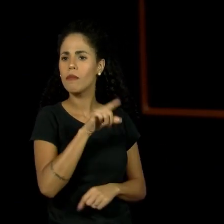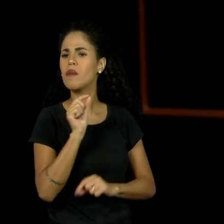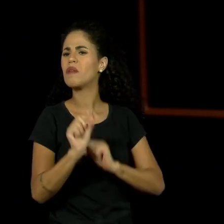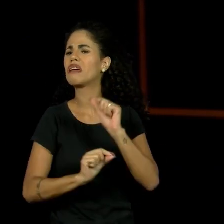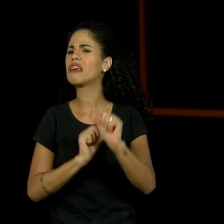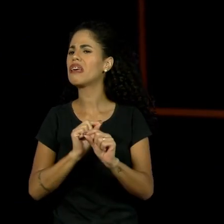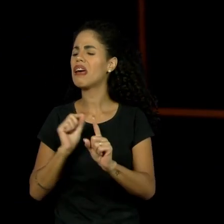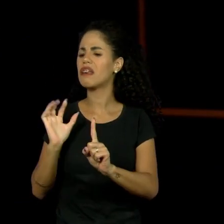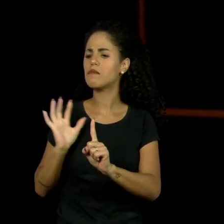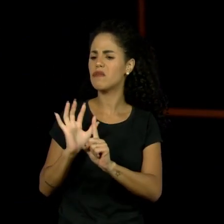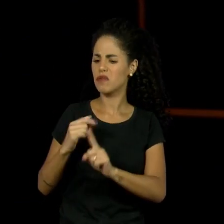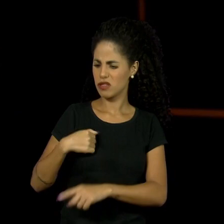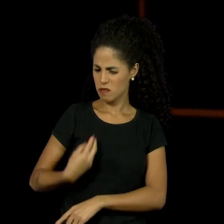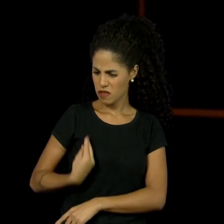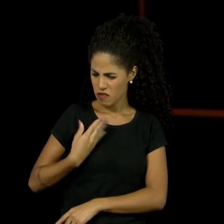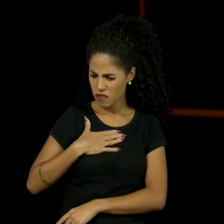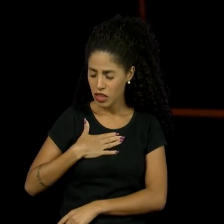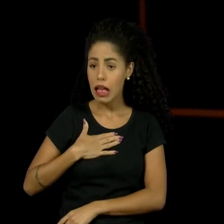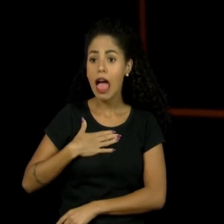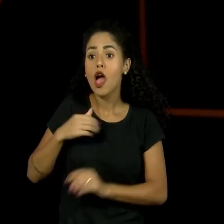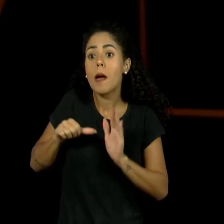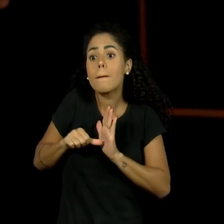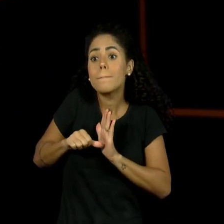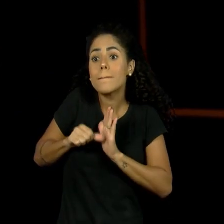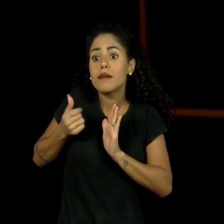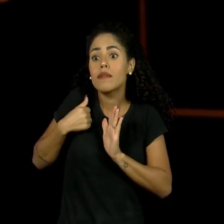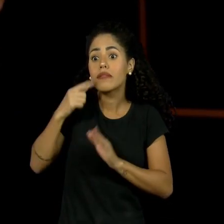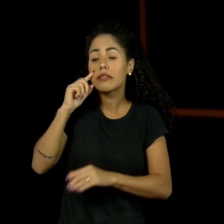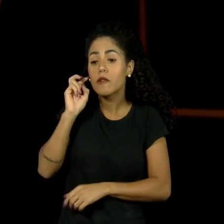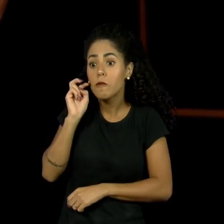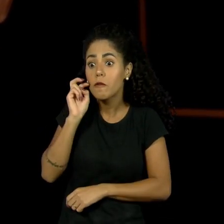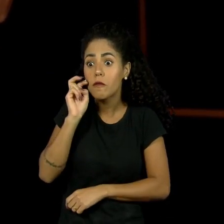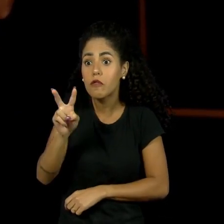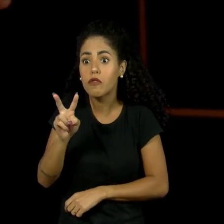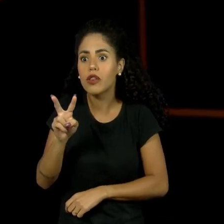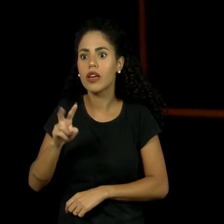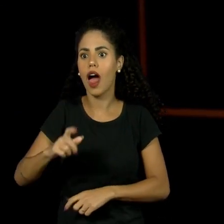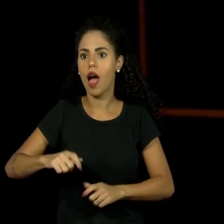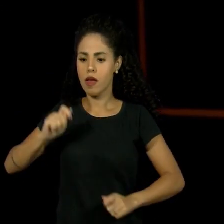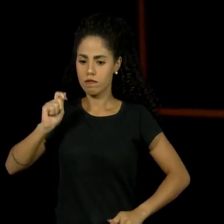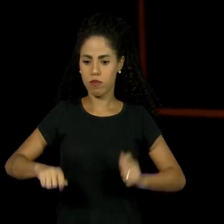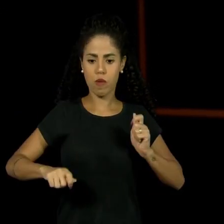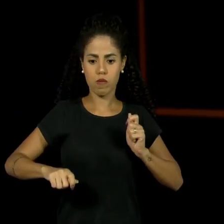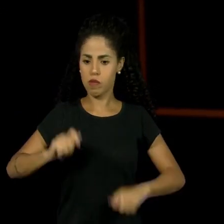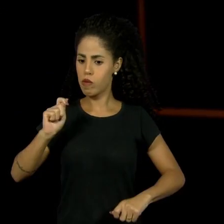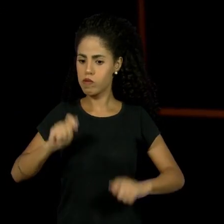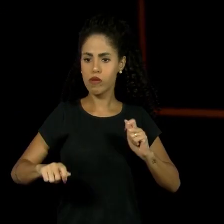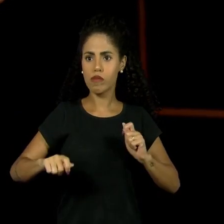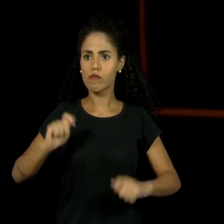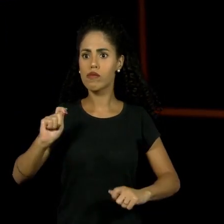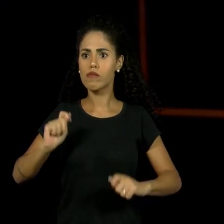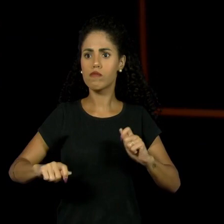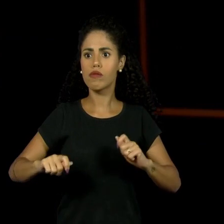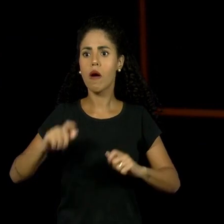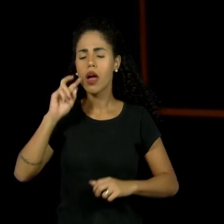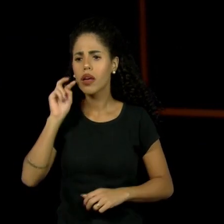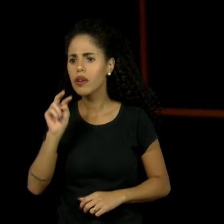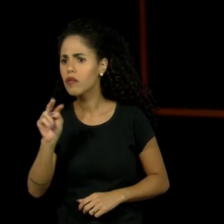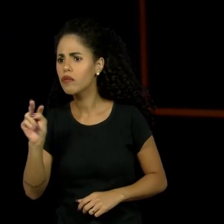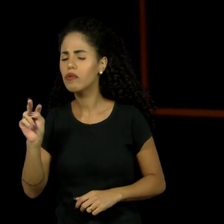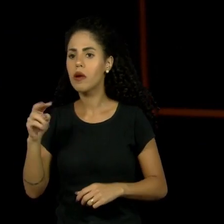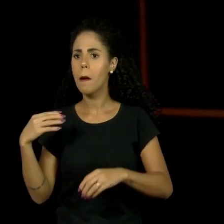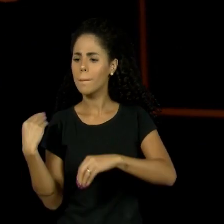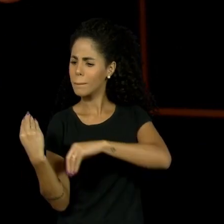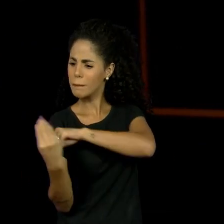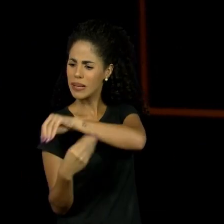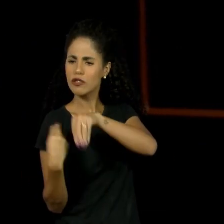mim? A primeira vez que eu vi o Koto tocar, Kodo, tocar uma